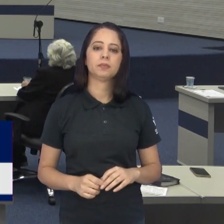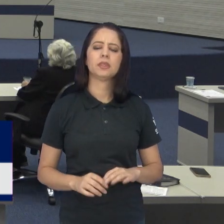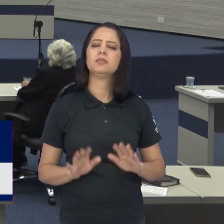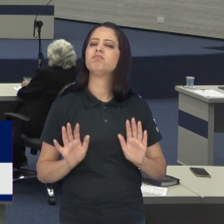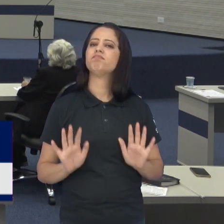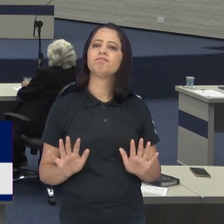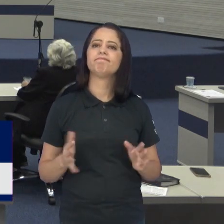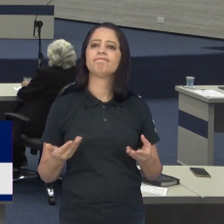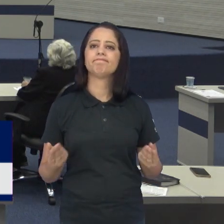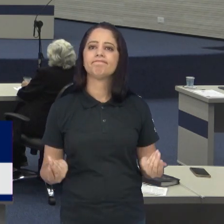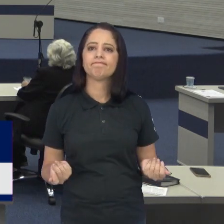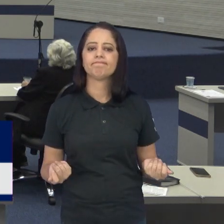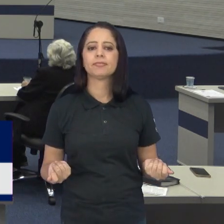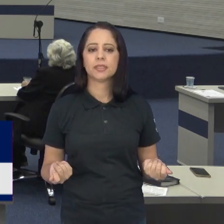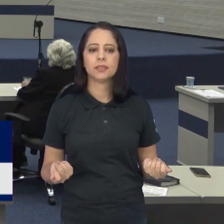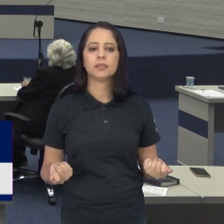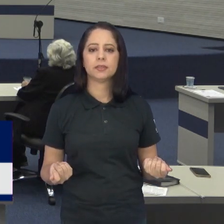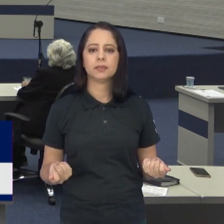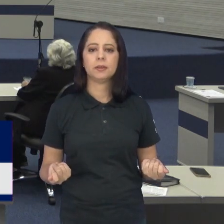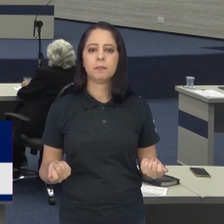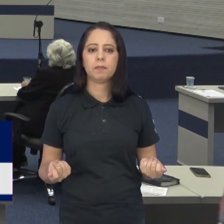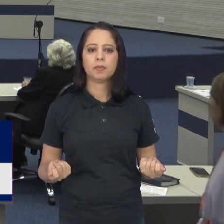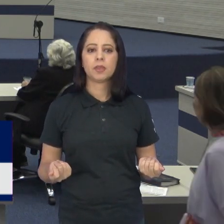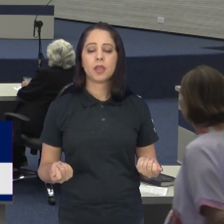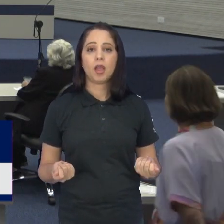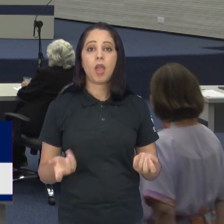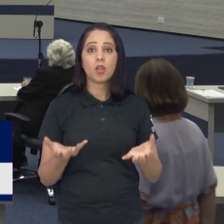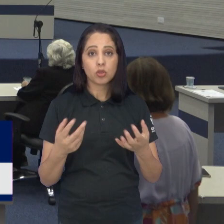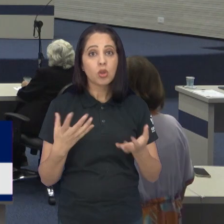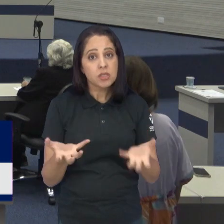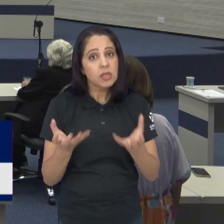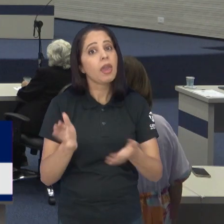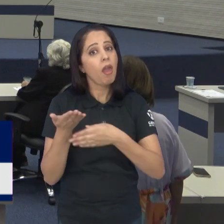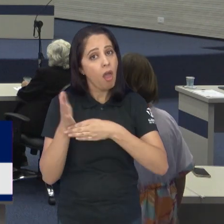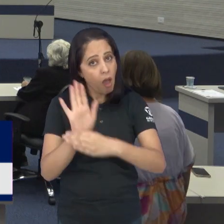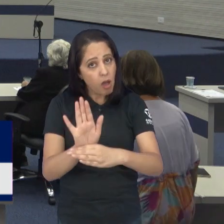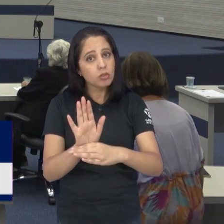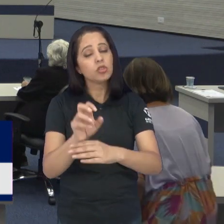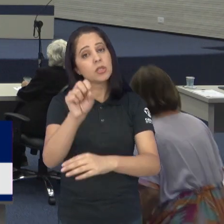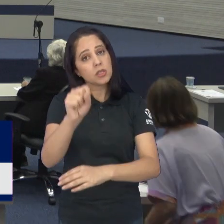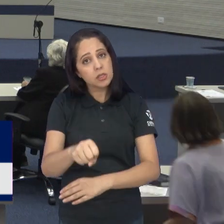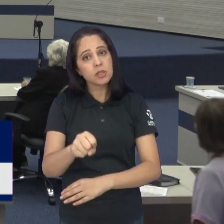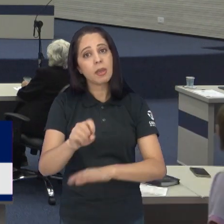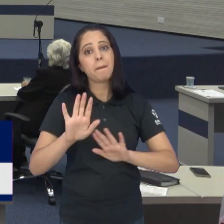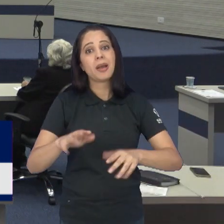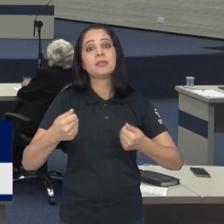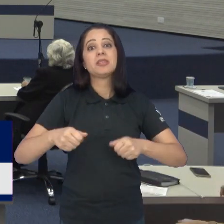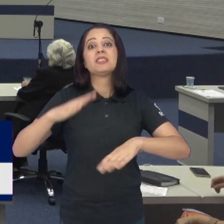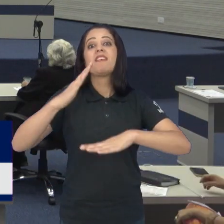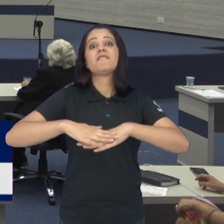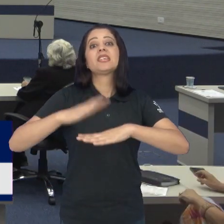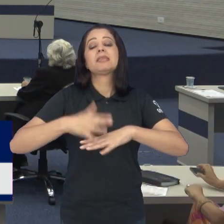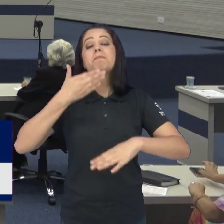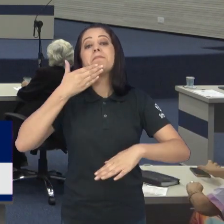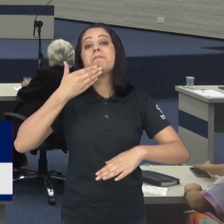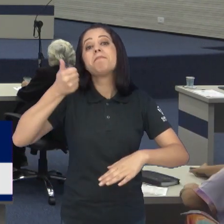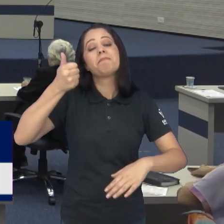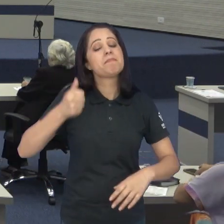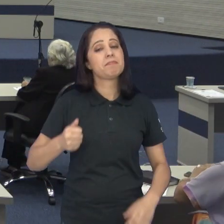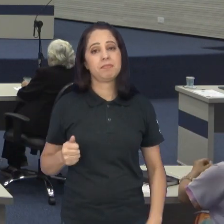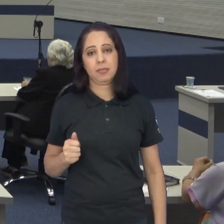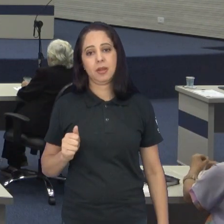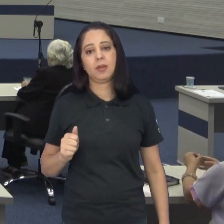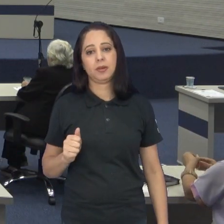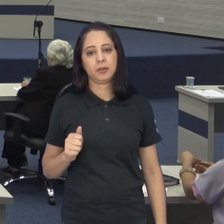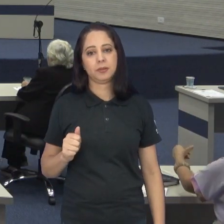Então, a gente, na verdade, quer ajudar e fazer uma coisa muito melhor do que está sendo